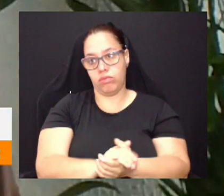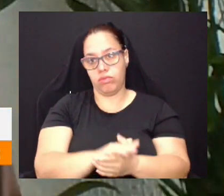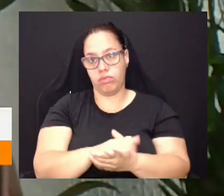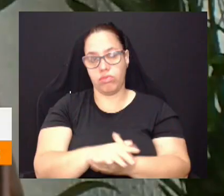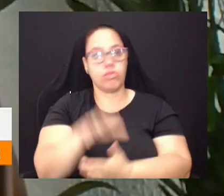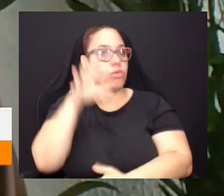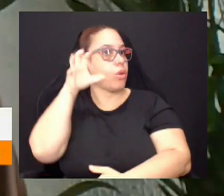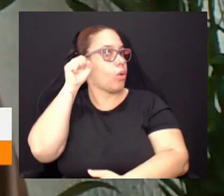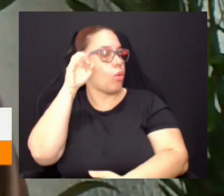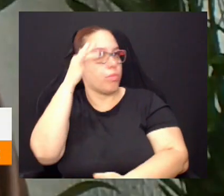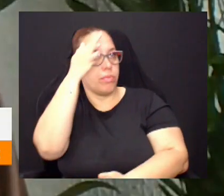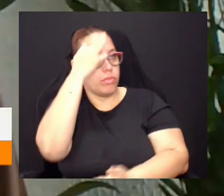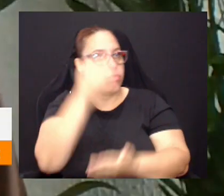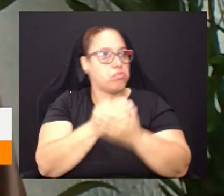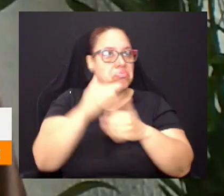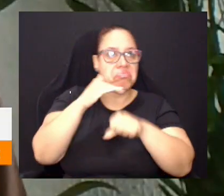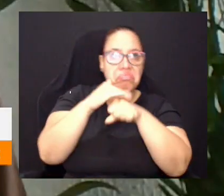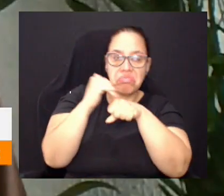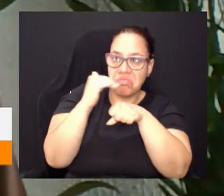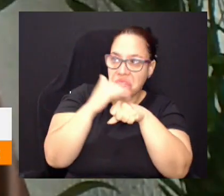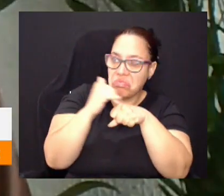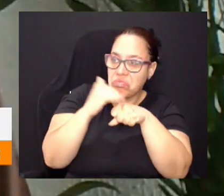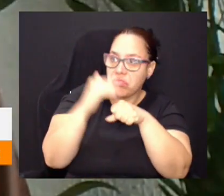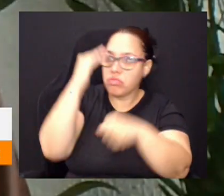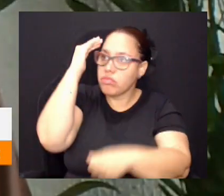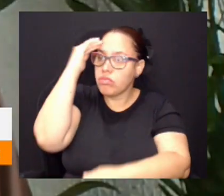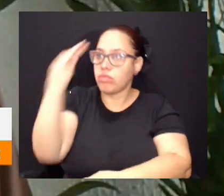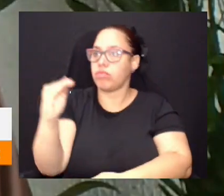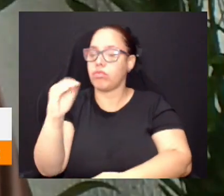afeto, com carinho e, principalmente, como o André falou, com escuta.